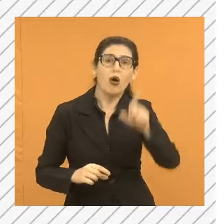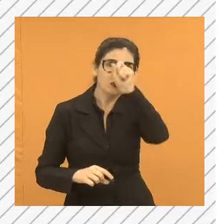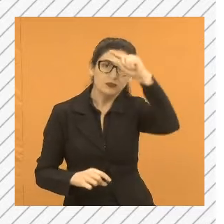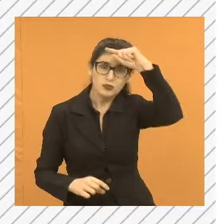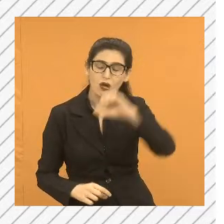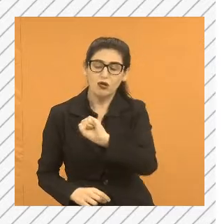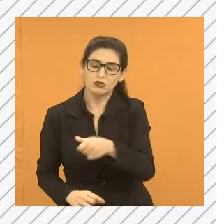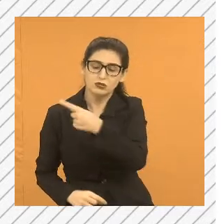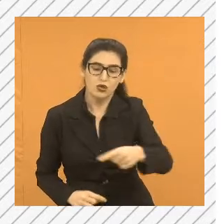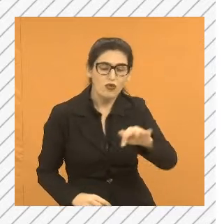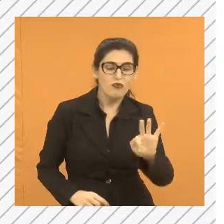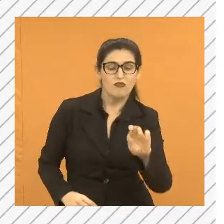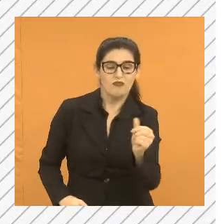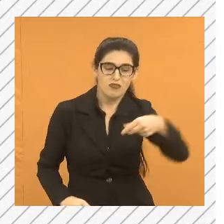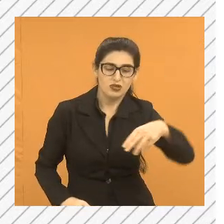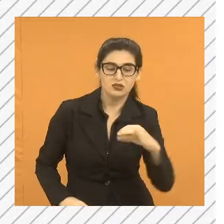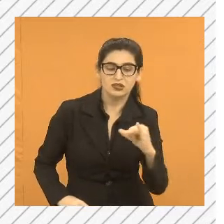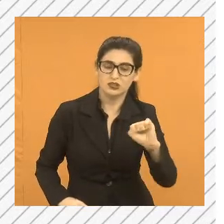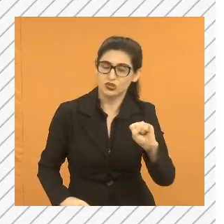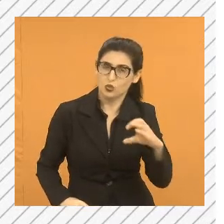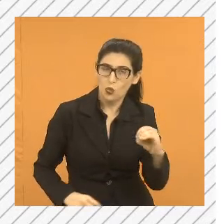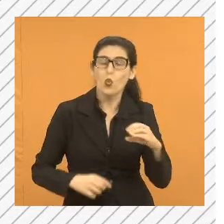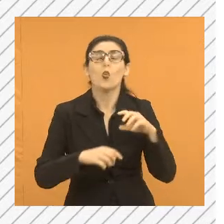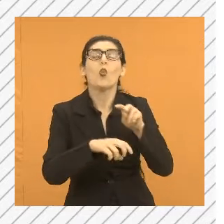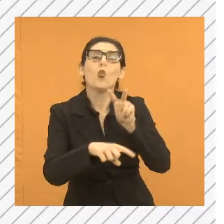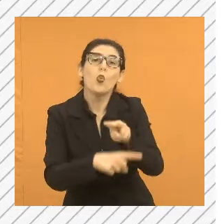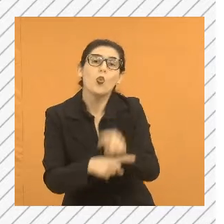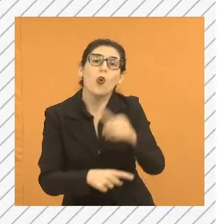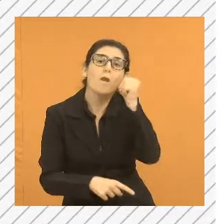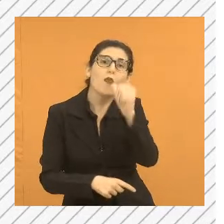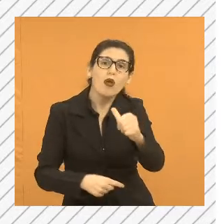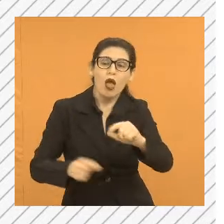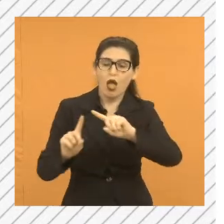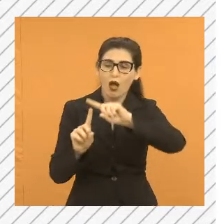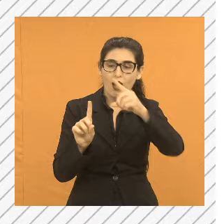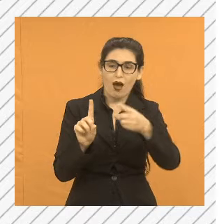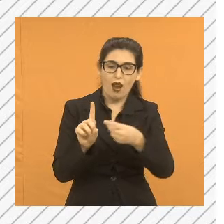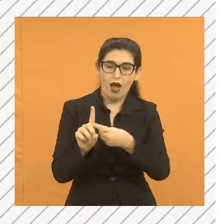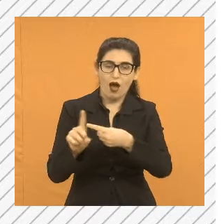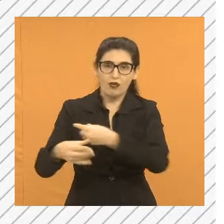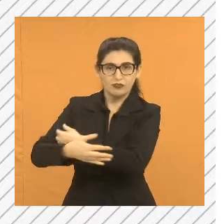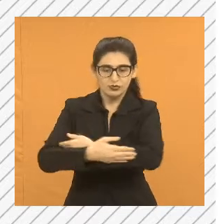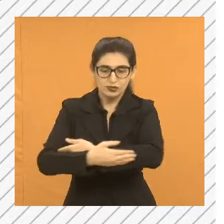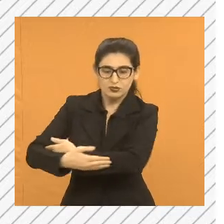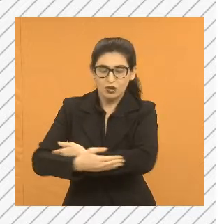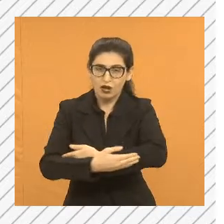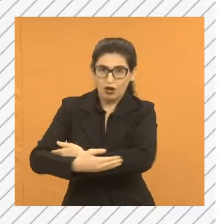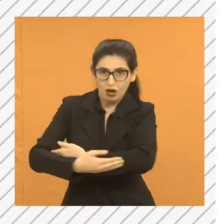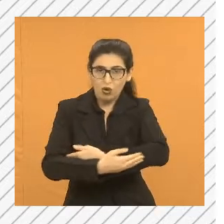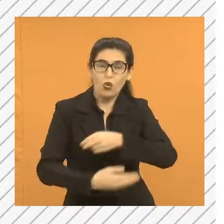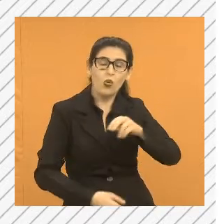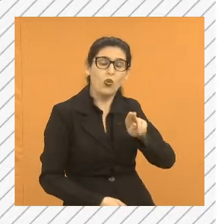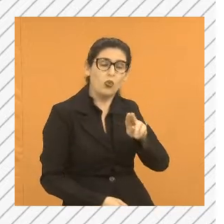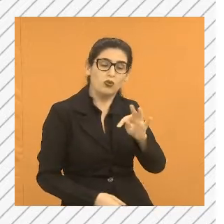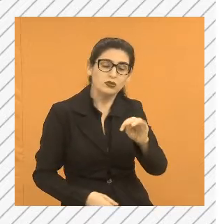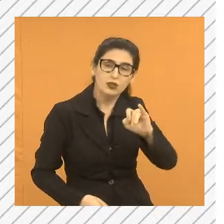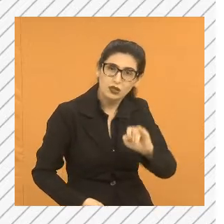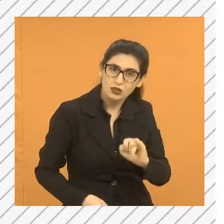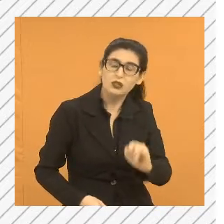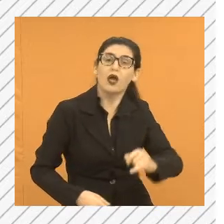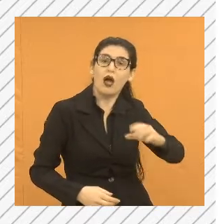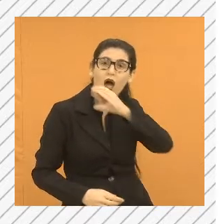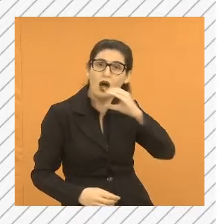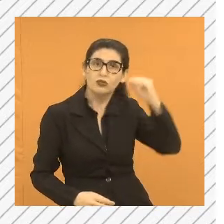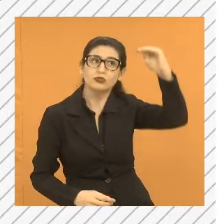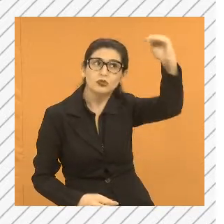Francisco atende a maternidade de baixo e alto risco, UTI pediátrica e neonatal, UTI